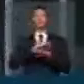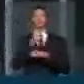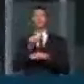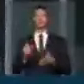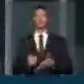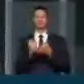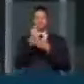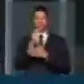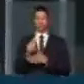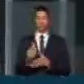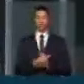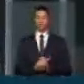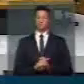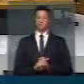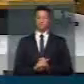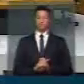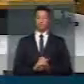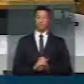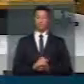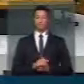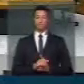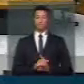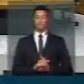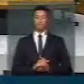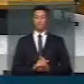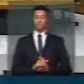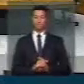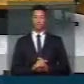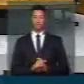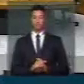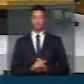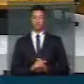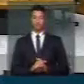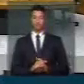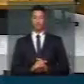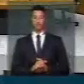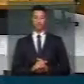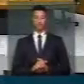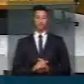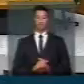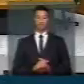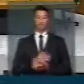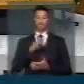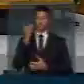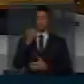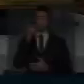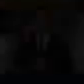há salvação. Deputado Pailandim, pela